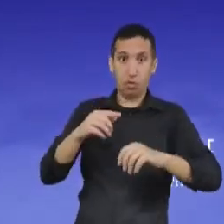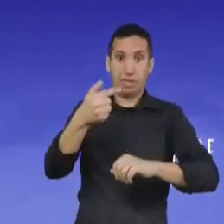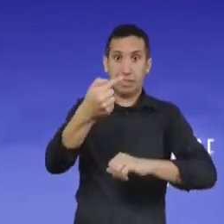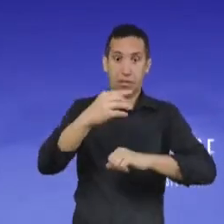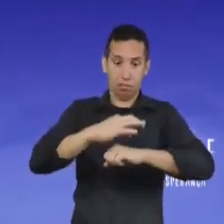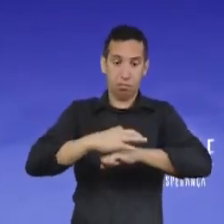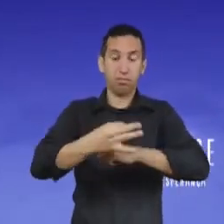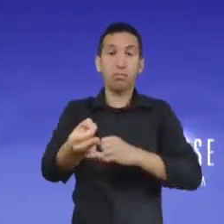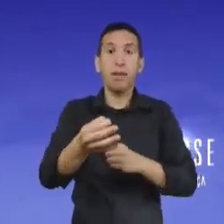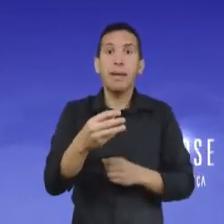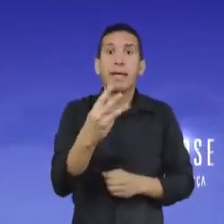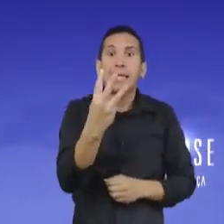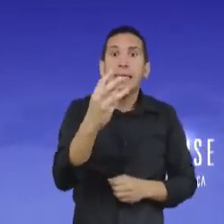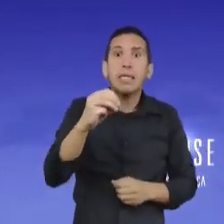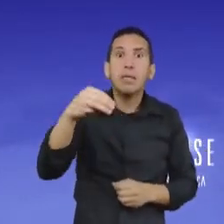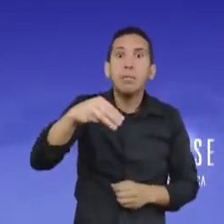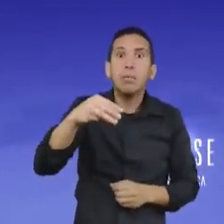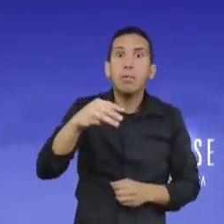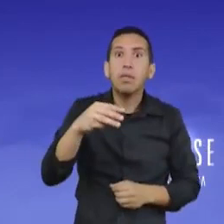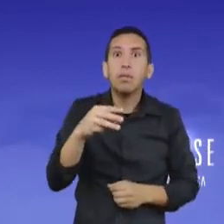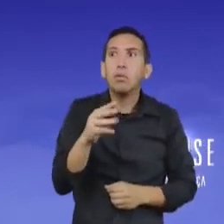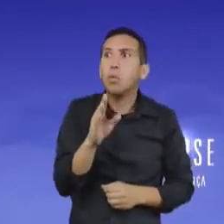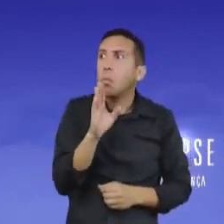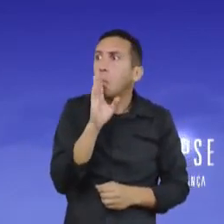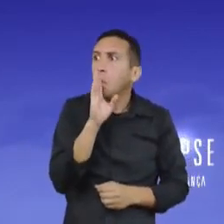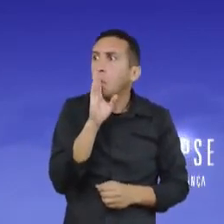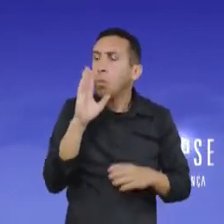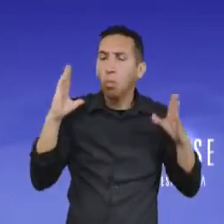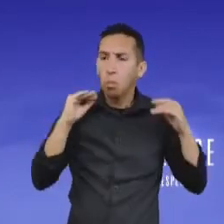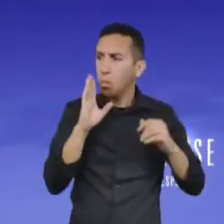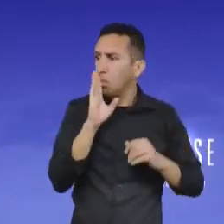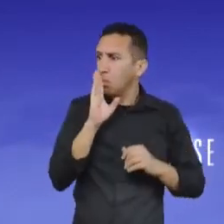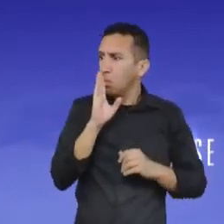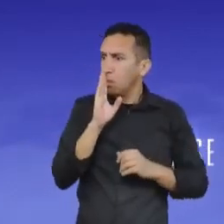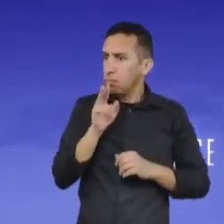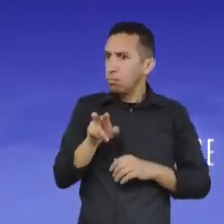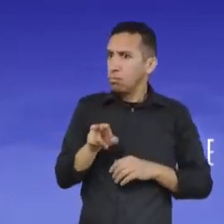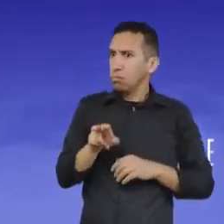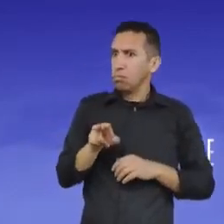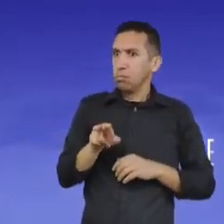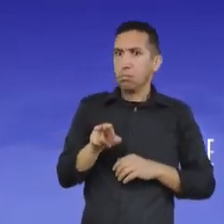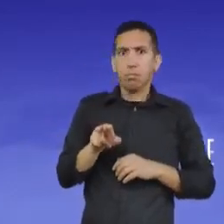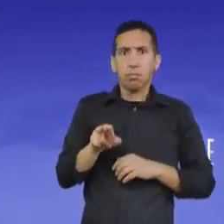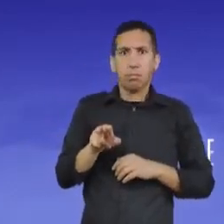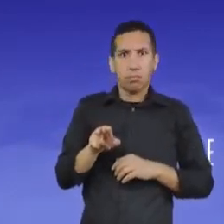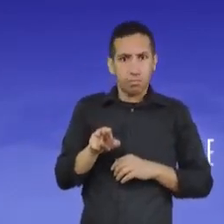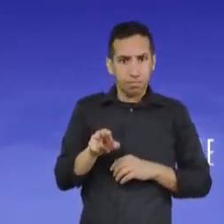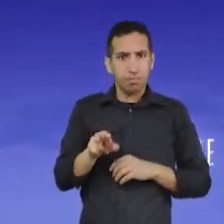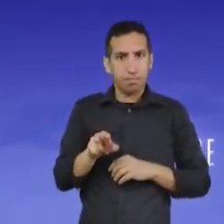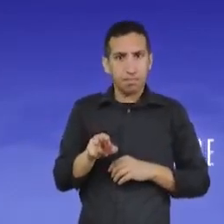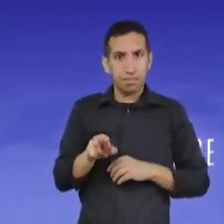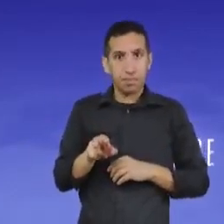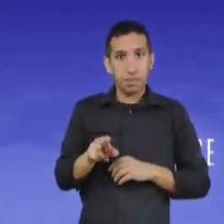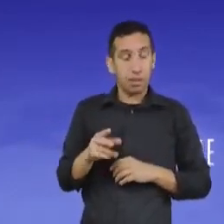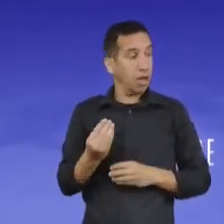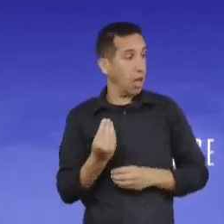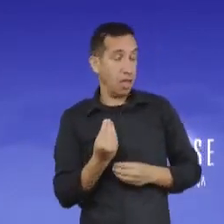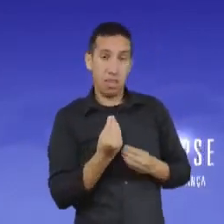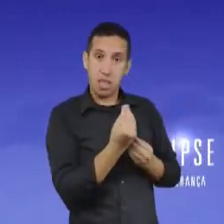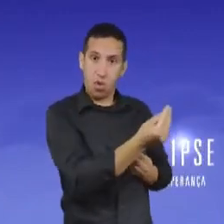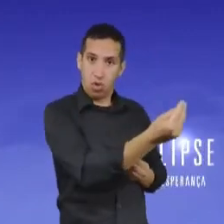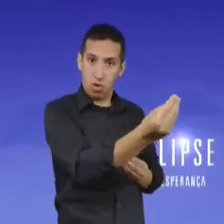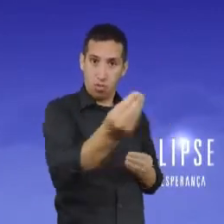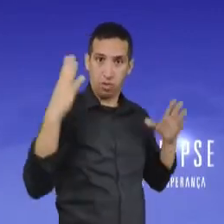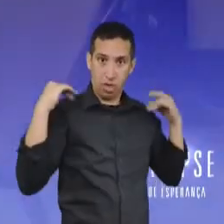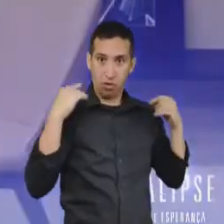no céu cerca de meia hora então vi os sete anjos que se achavam em pé diante de Deus e lhe foram dadas Sete